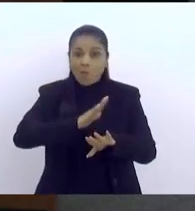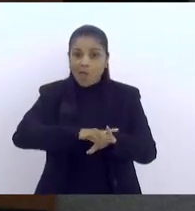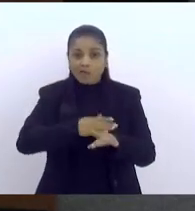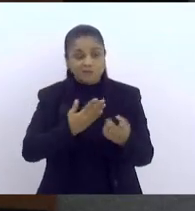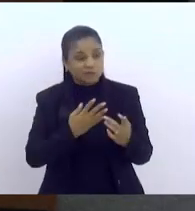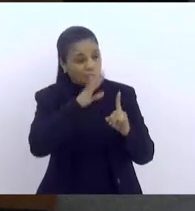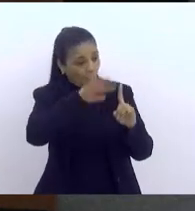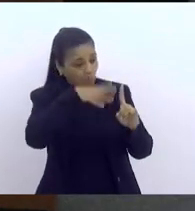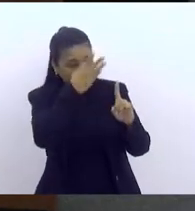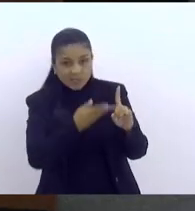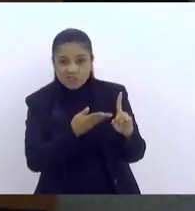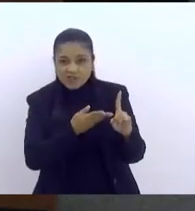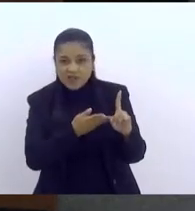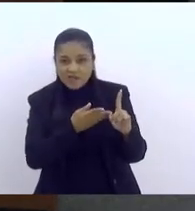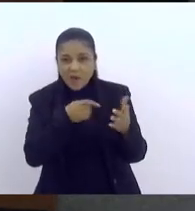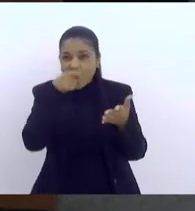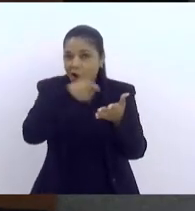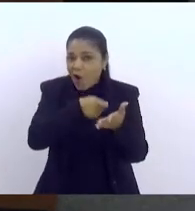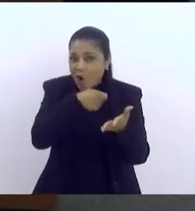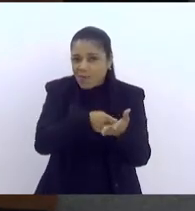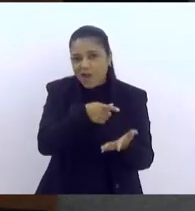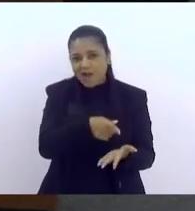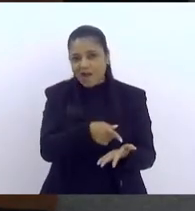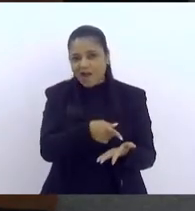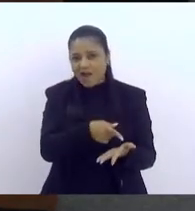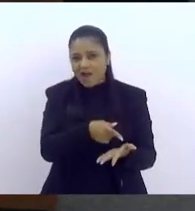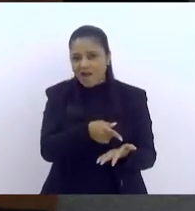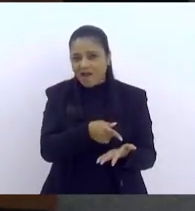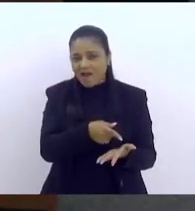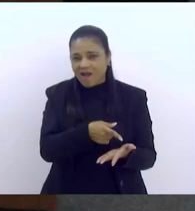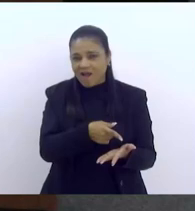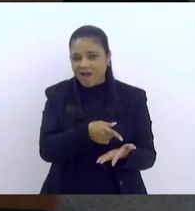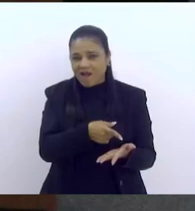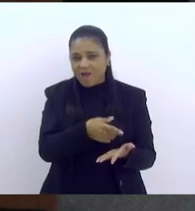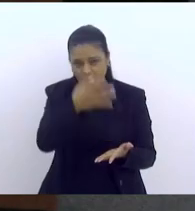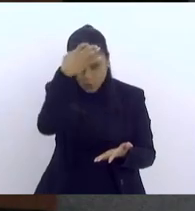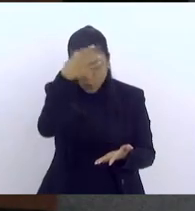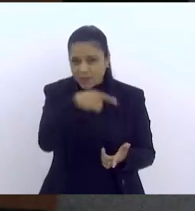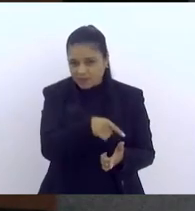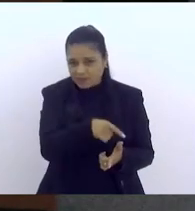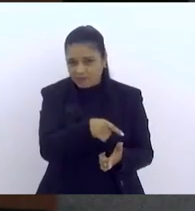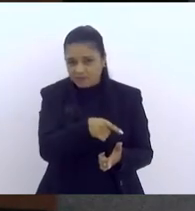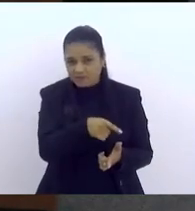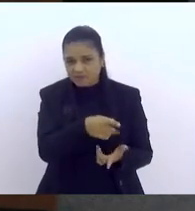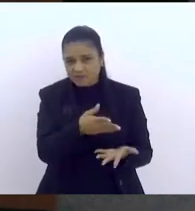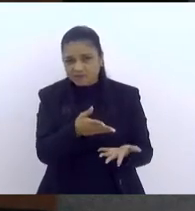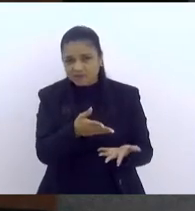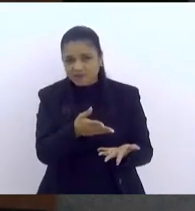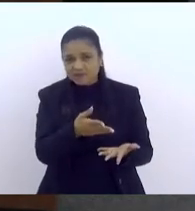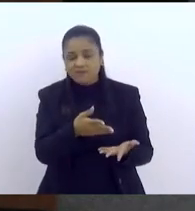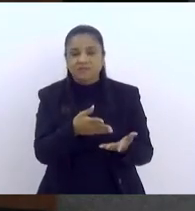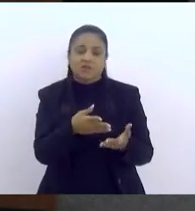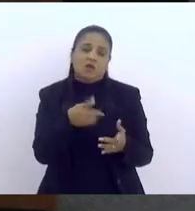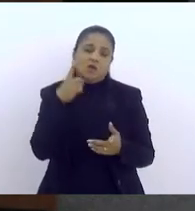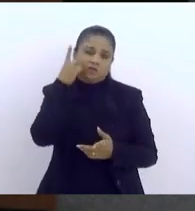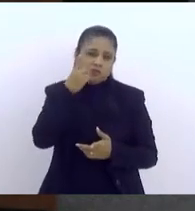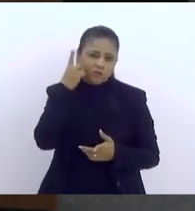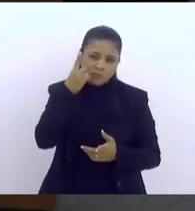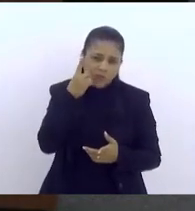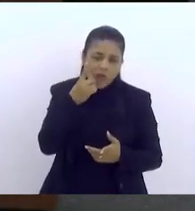vai cobrar uma conta deles que não é deles? Então, peço de verdade aos deputados que não se apresentam